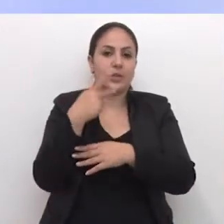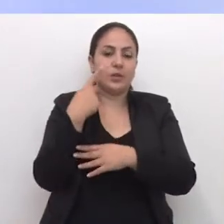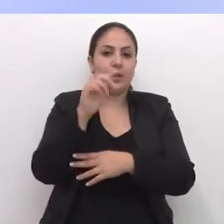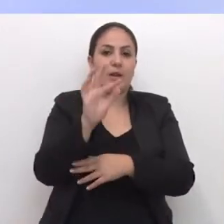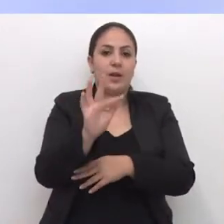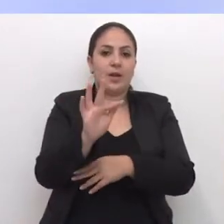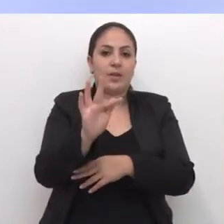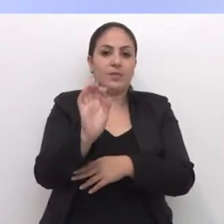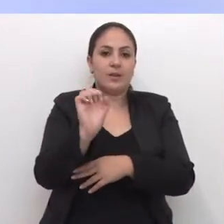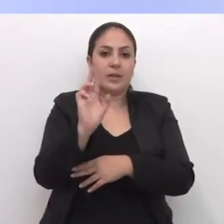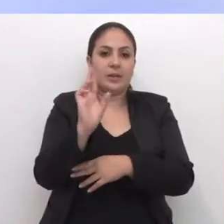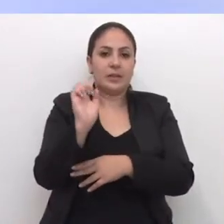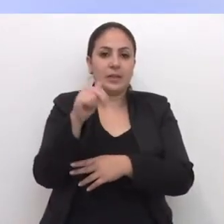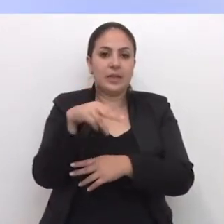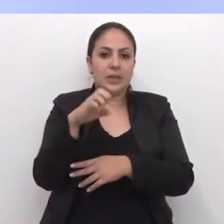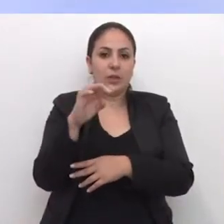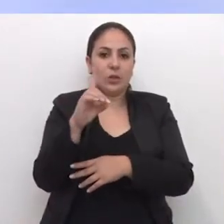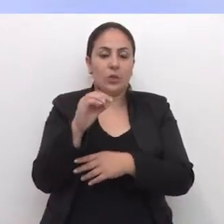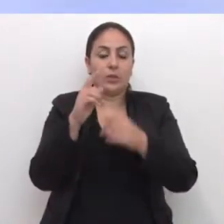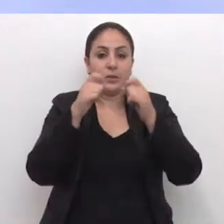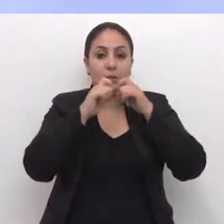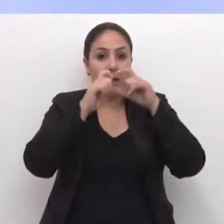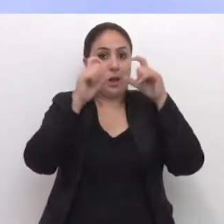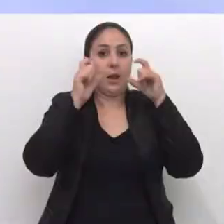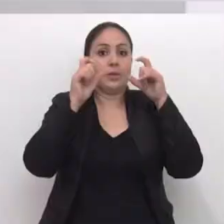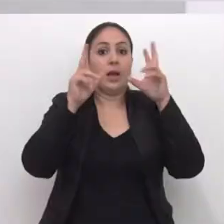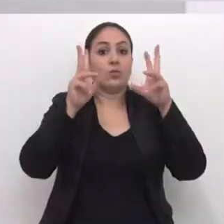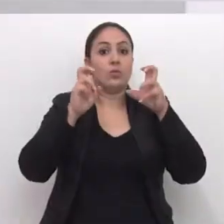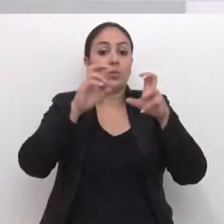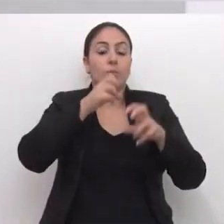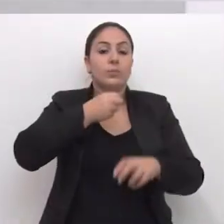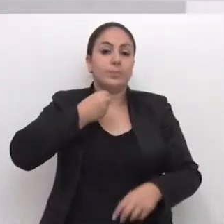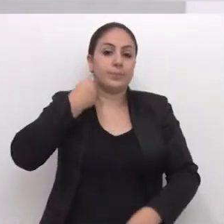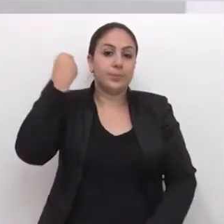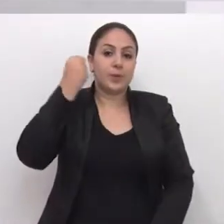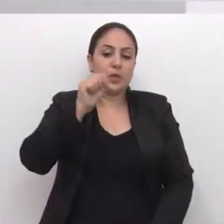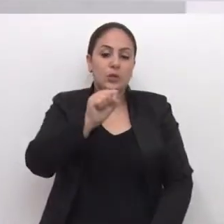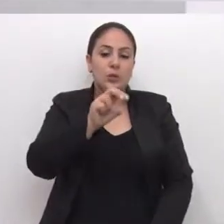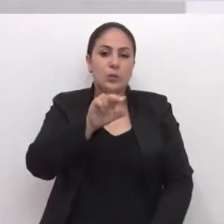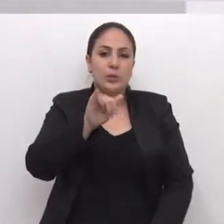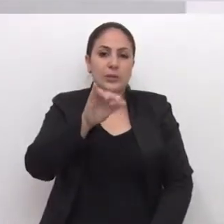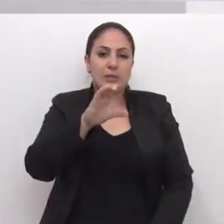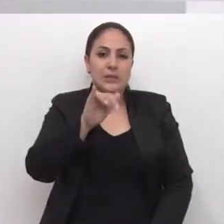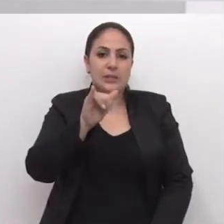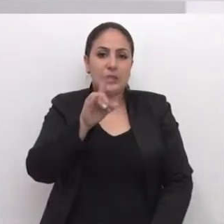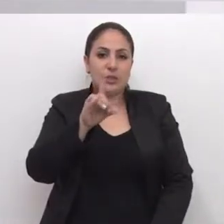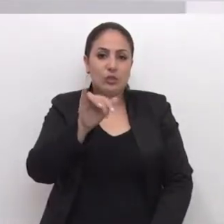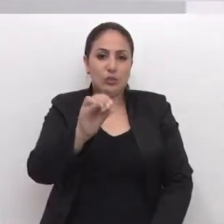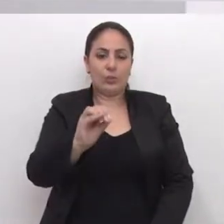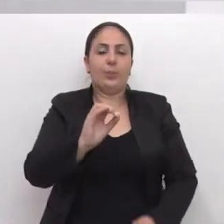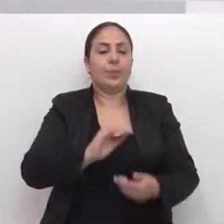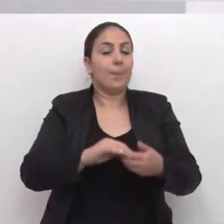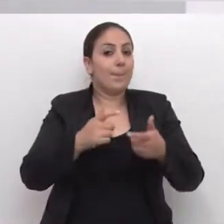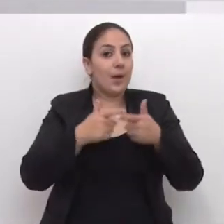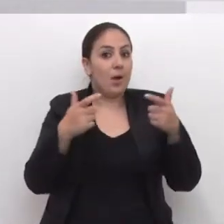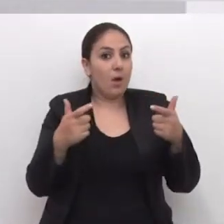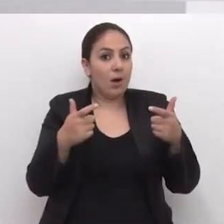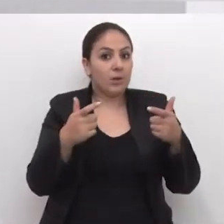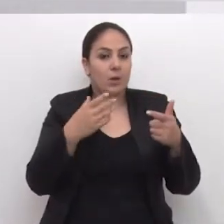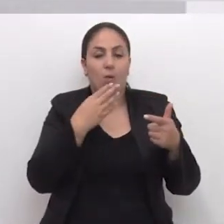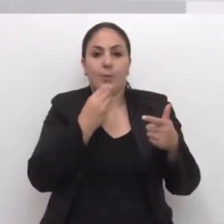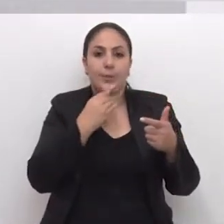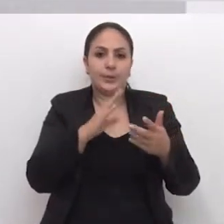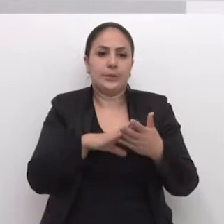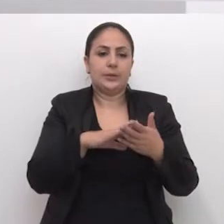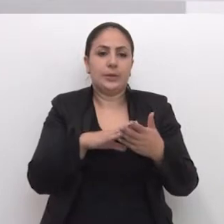vereador Fernando Rigon faz um alerta sobre o suicídio. Principalmente, colocando que o suicídio é muito maior entre os